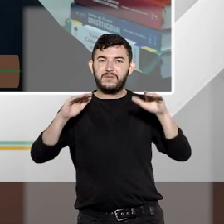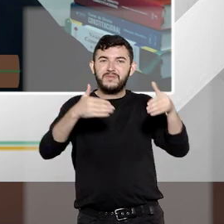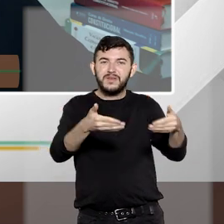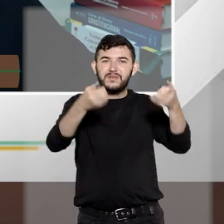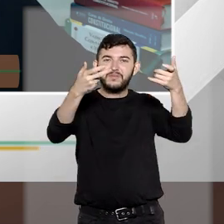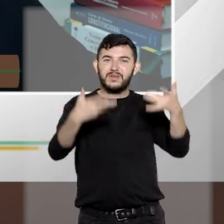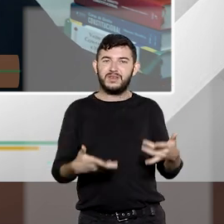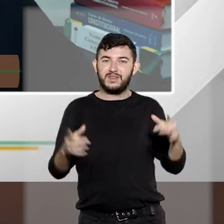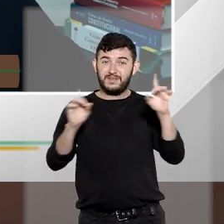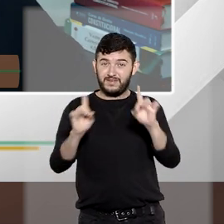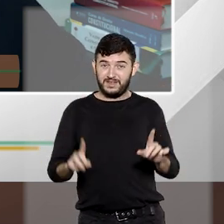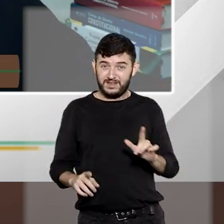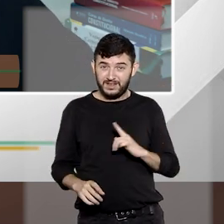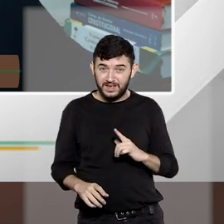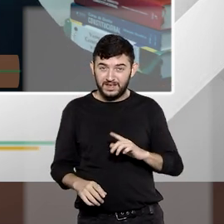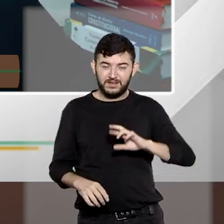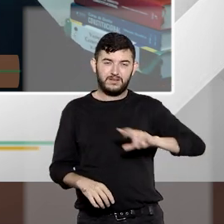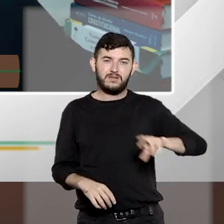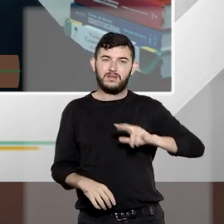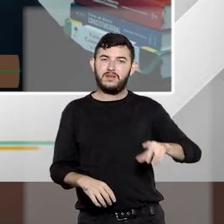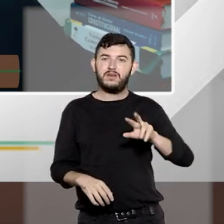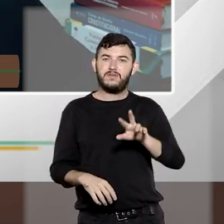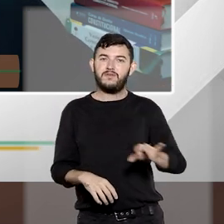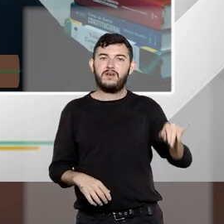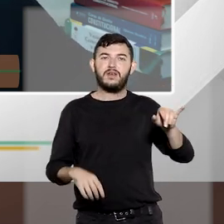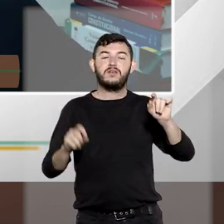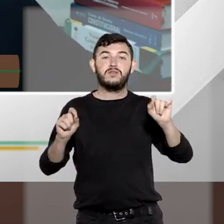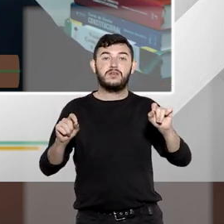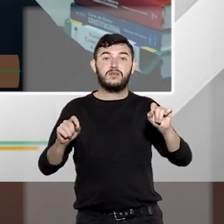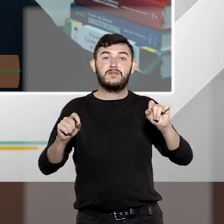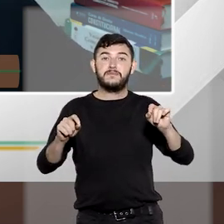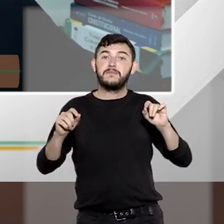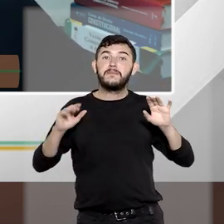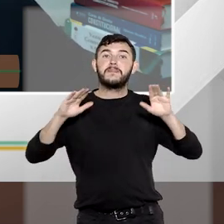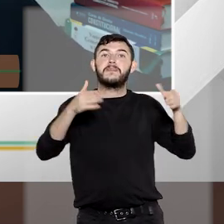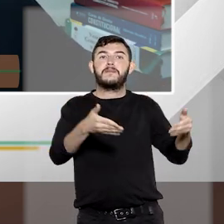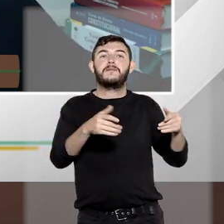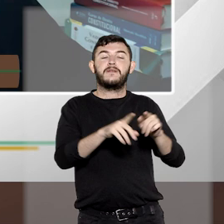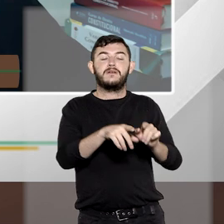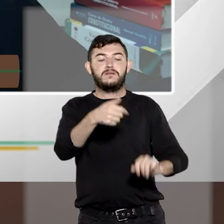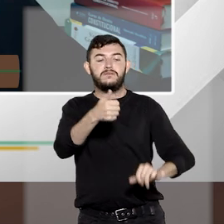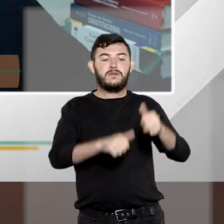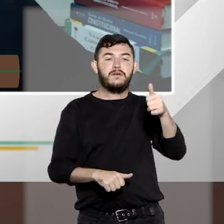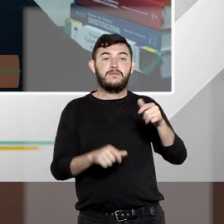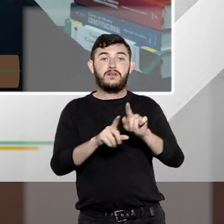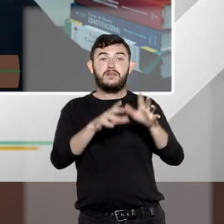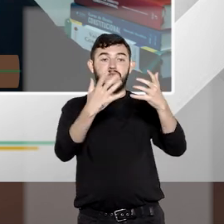tem deficiência. Ela vai ter que ser necessariamente submetida ao crivo de uma avaliação